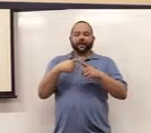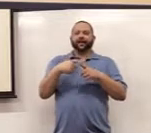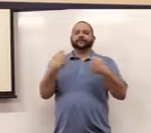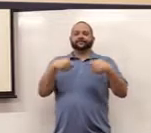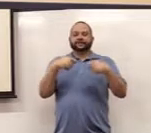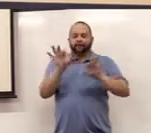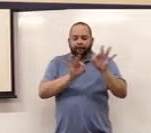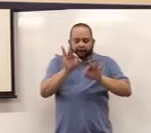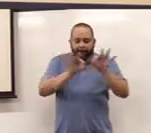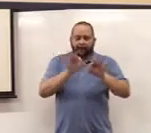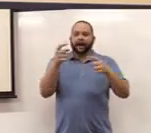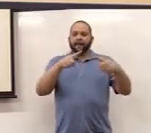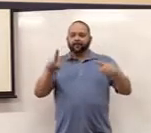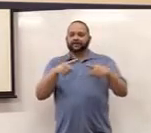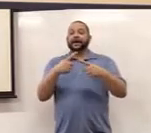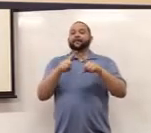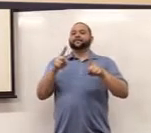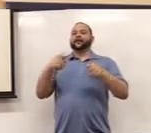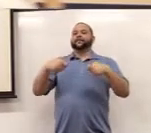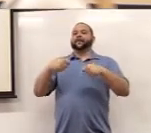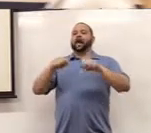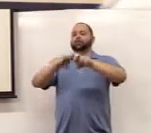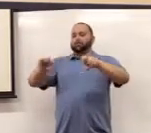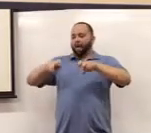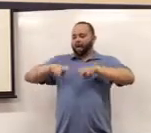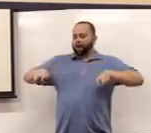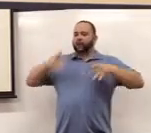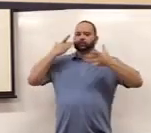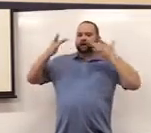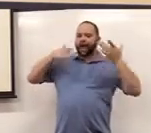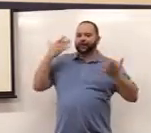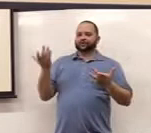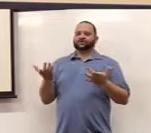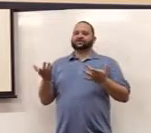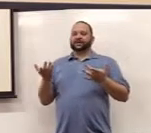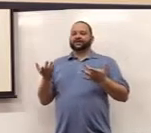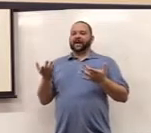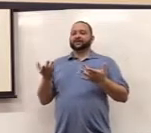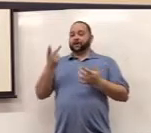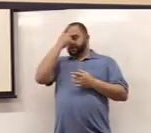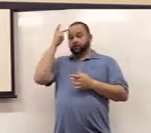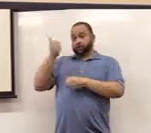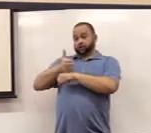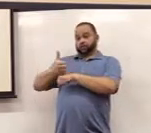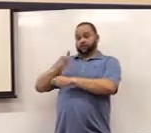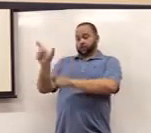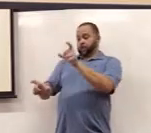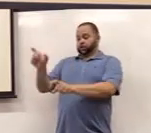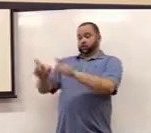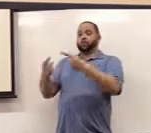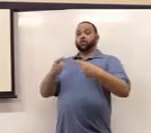a música, mas ele tinha que arrumar o teatro onde ele ia tocar, os músicos nos quais eles iam